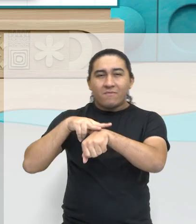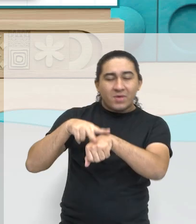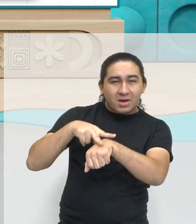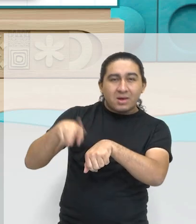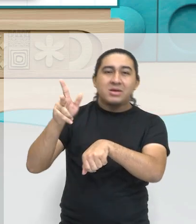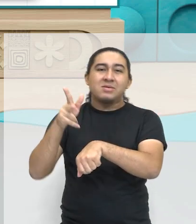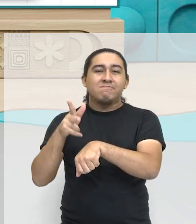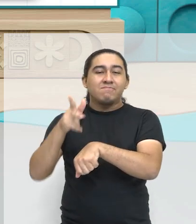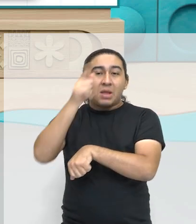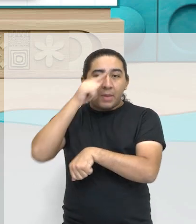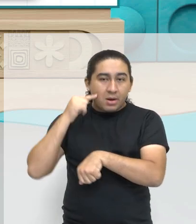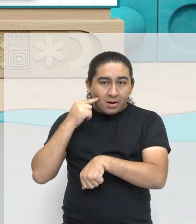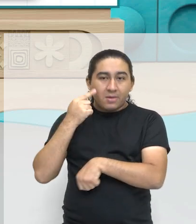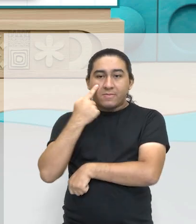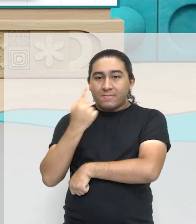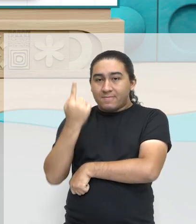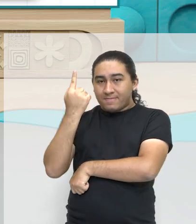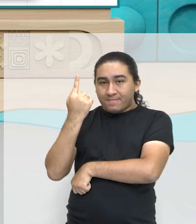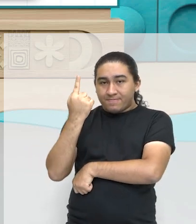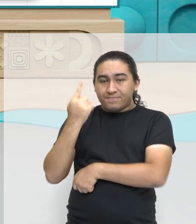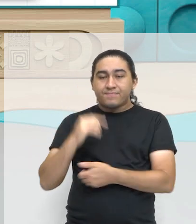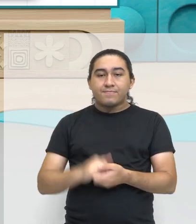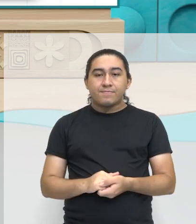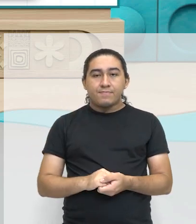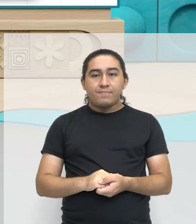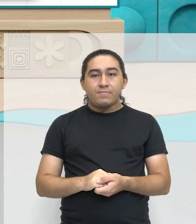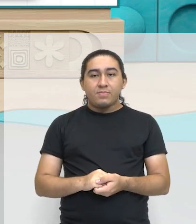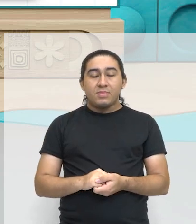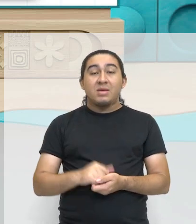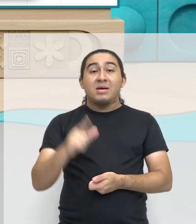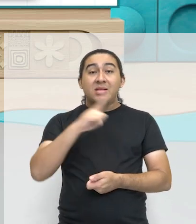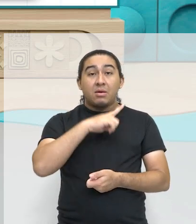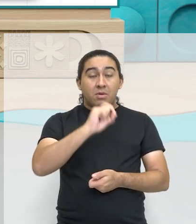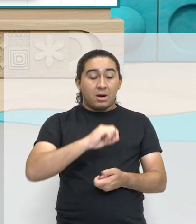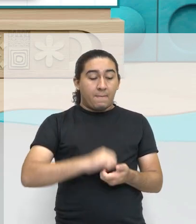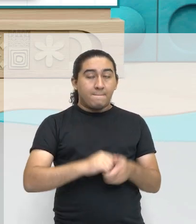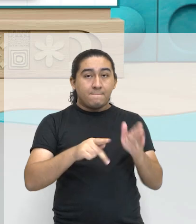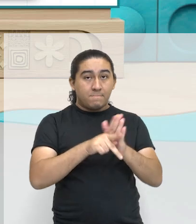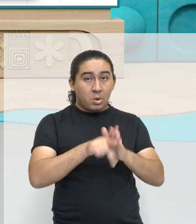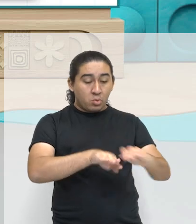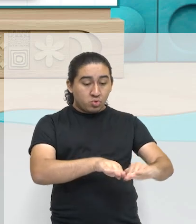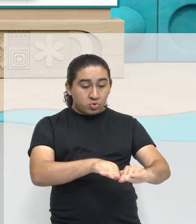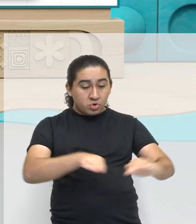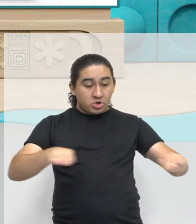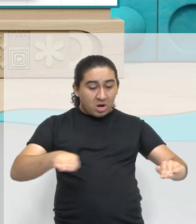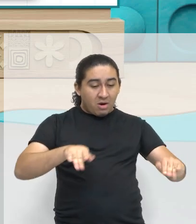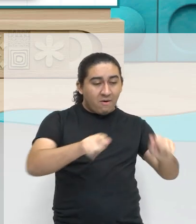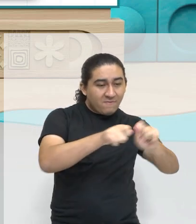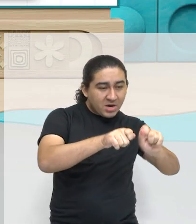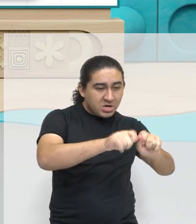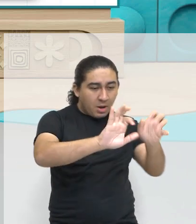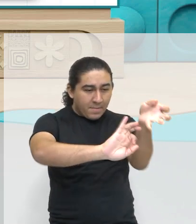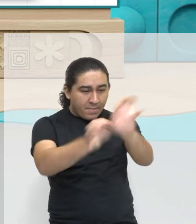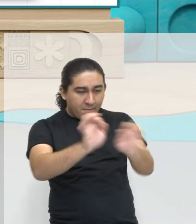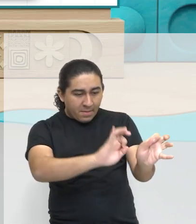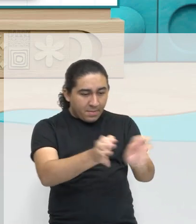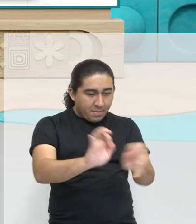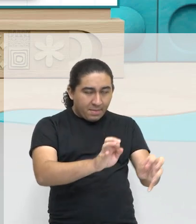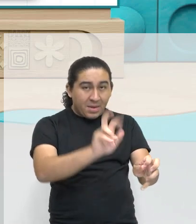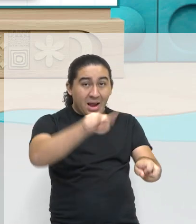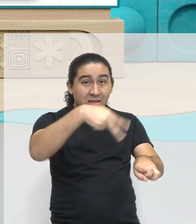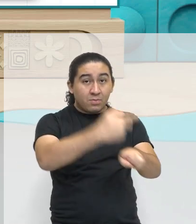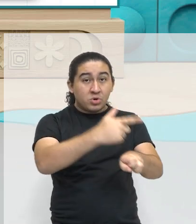Brasil. Então, aqui é a construção, ela foi feita na base, no chão, certo? Depois ela